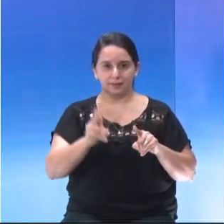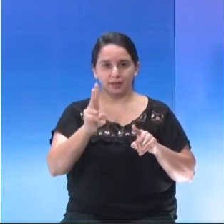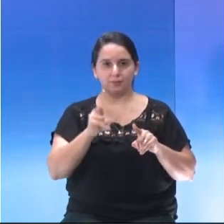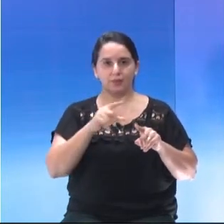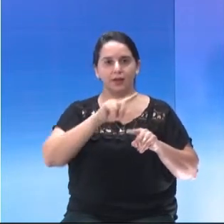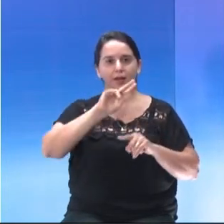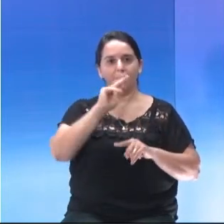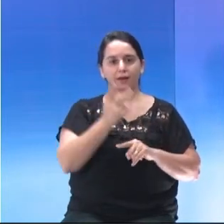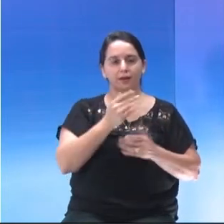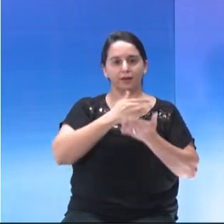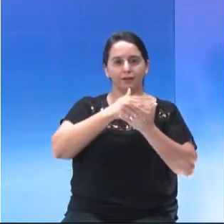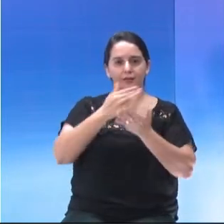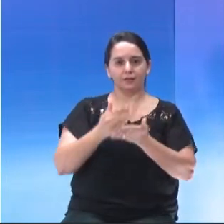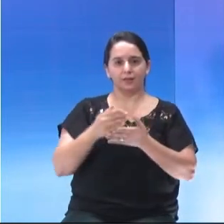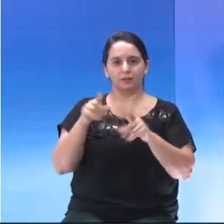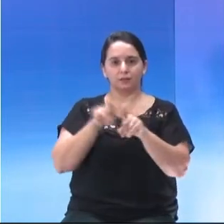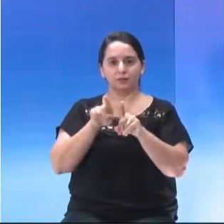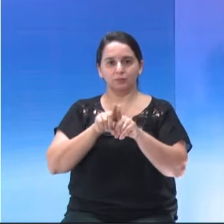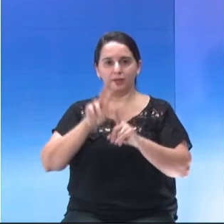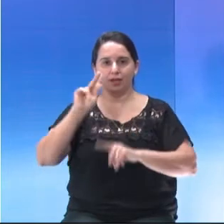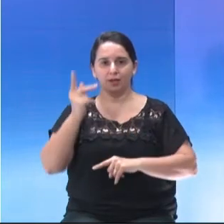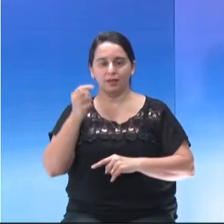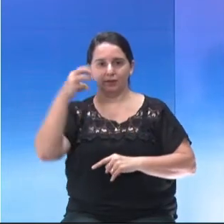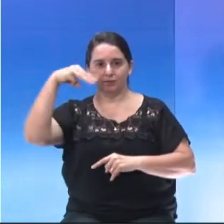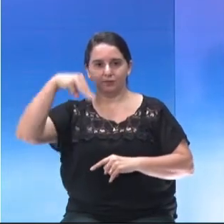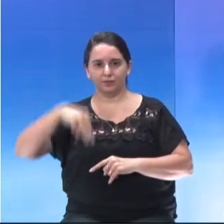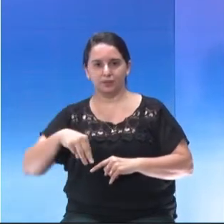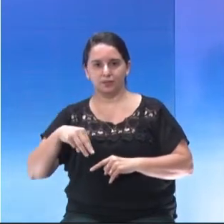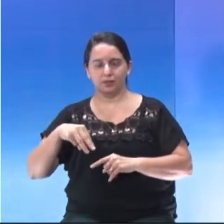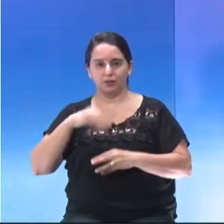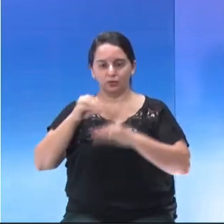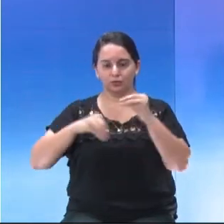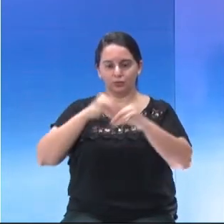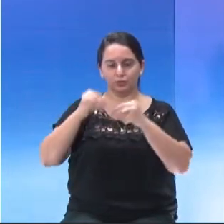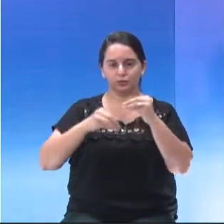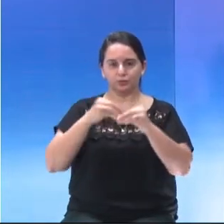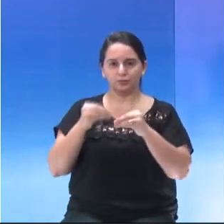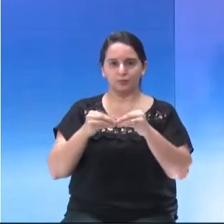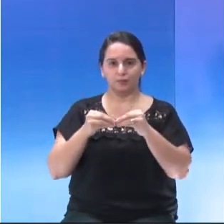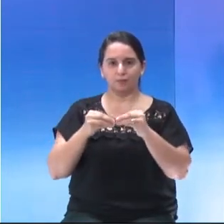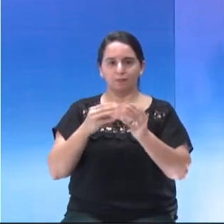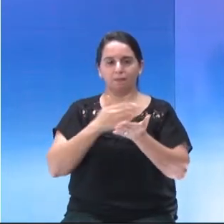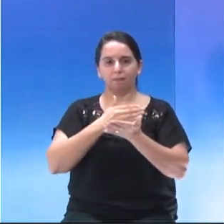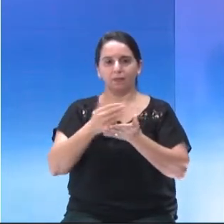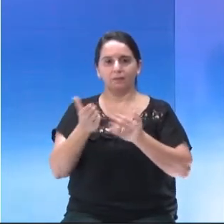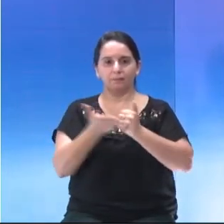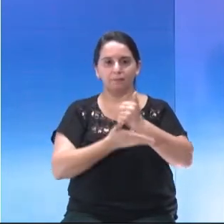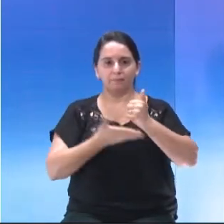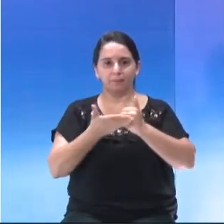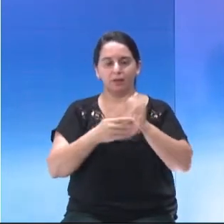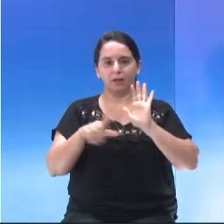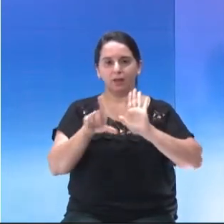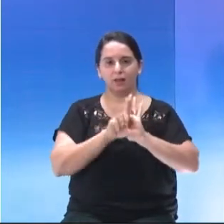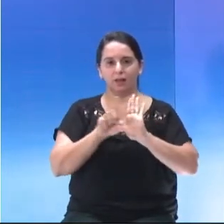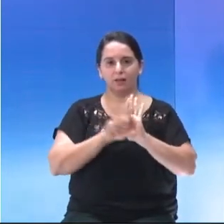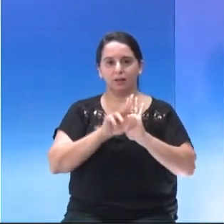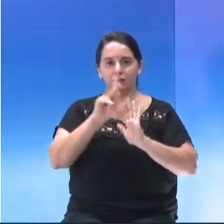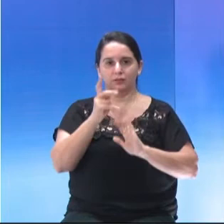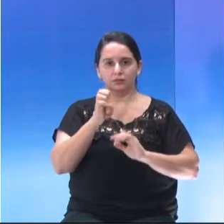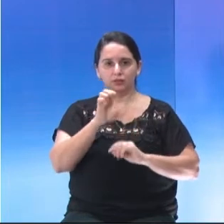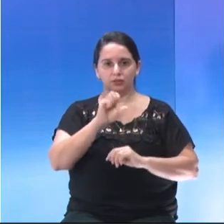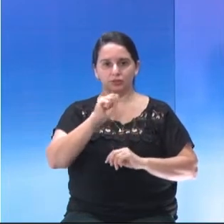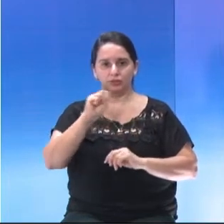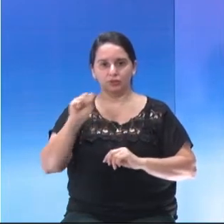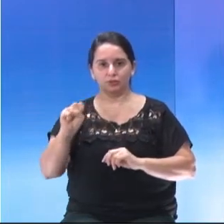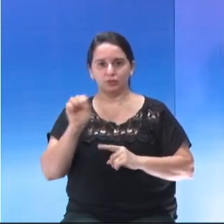ou seja, a entalpia do produto e dos reagentes. E partindo desse princípio, a lei de Hess trata as